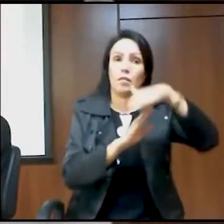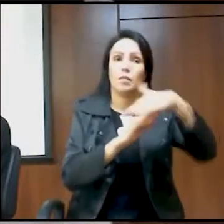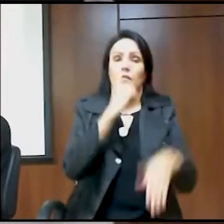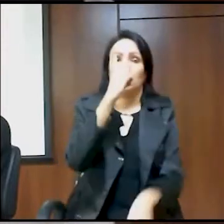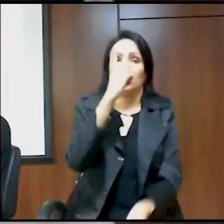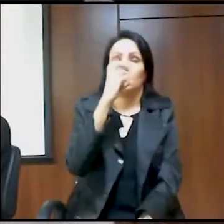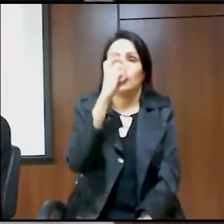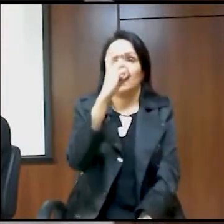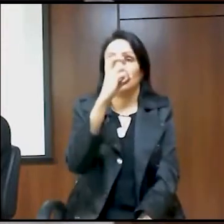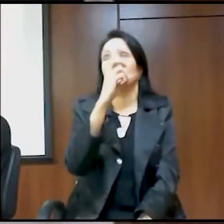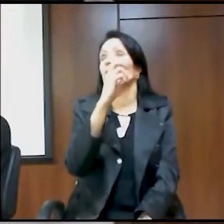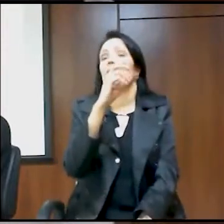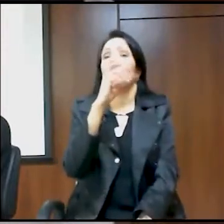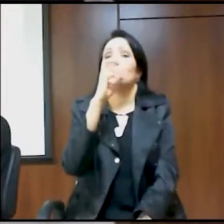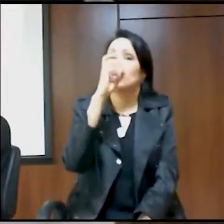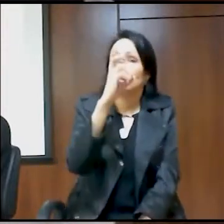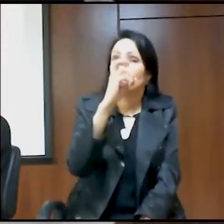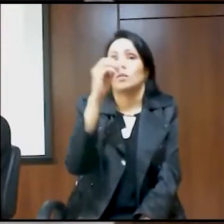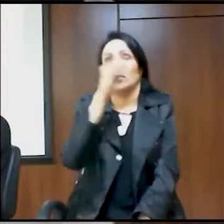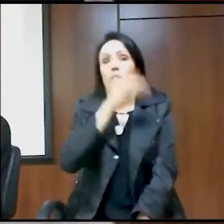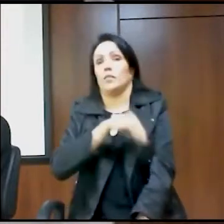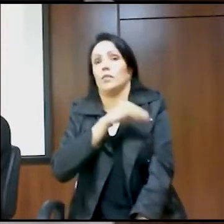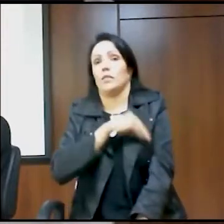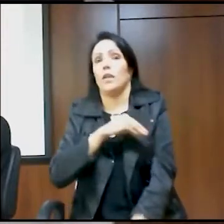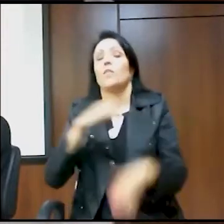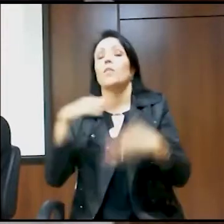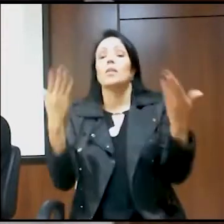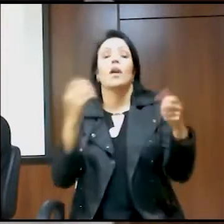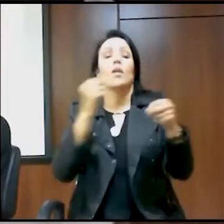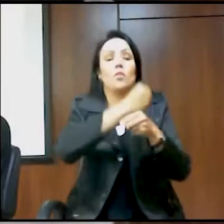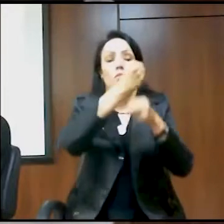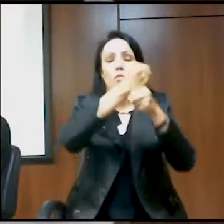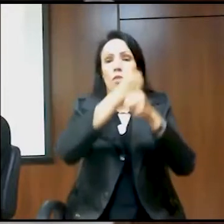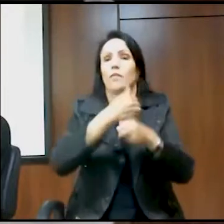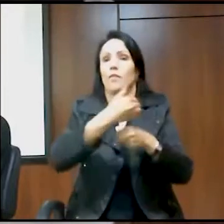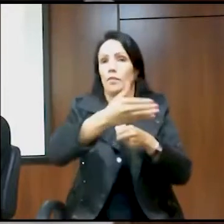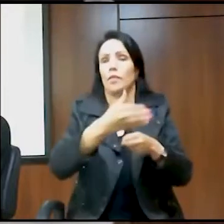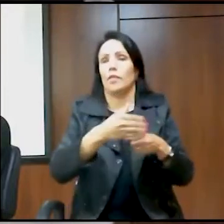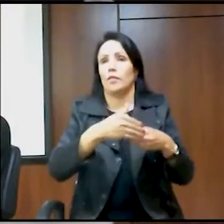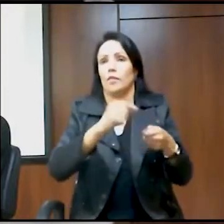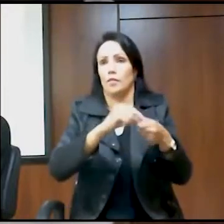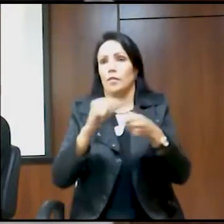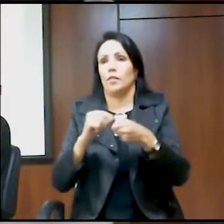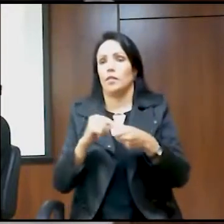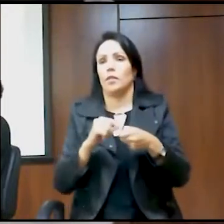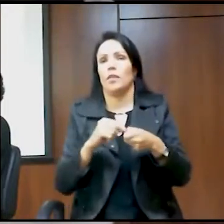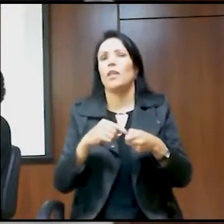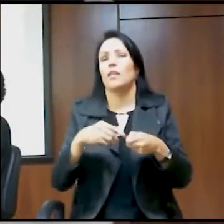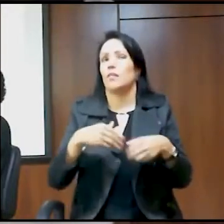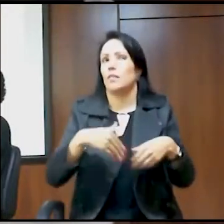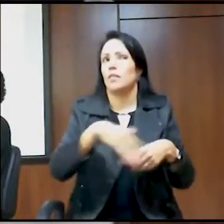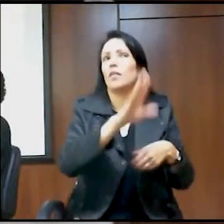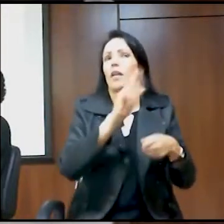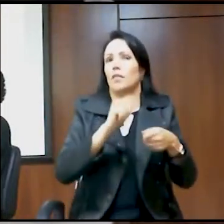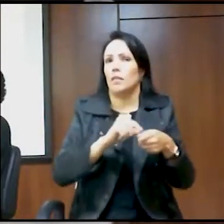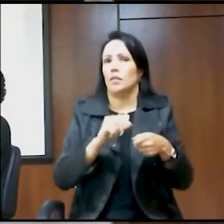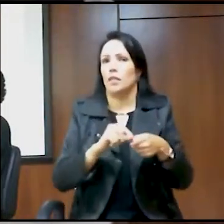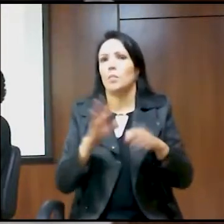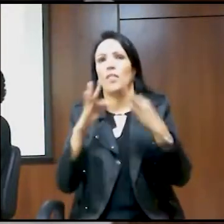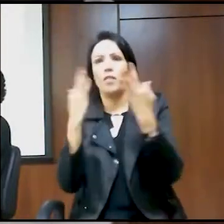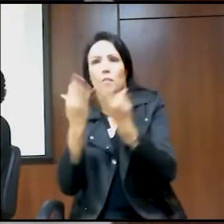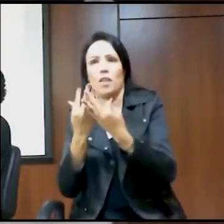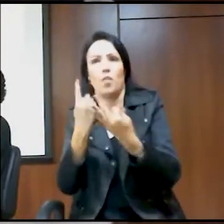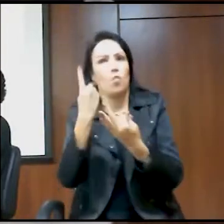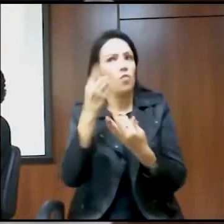Quando a construtora vai produzir a unidade habitacional, vocês acham que ela vai produzir para a família que ganha 1